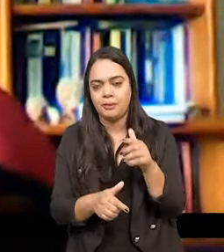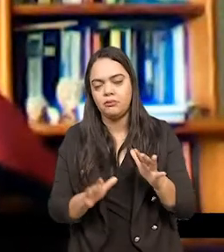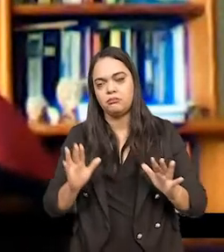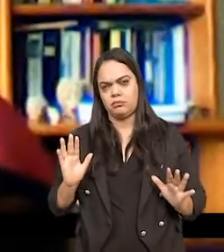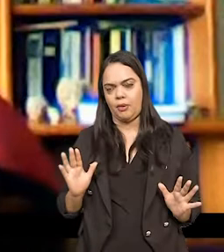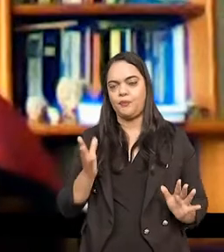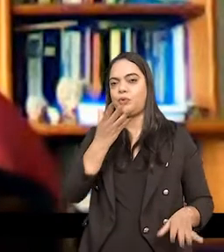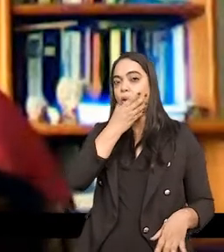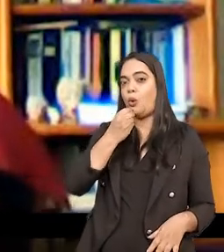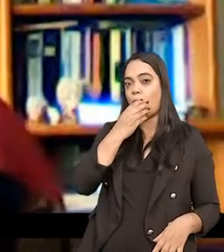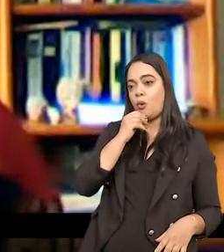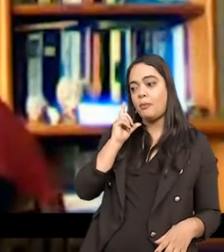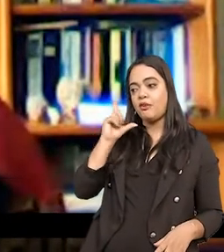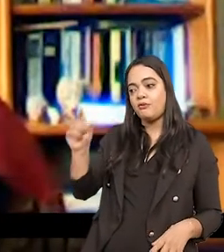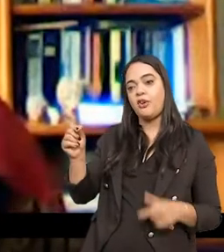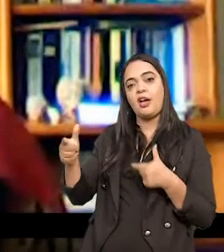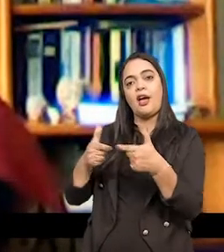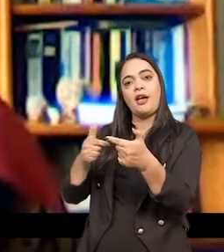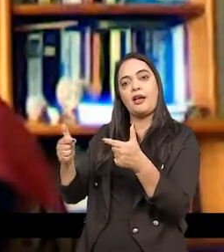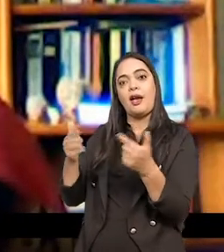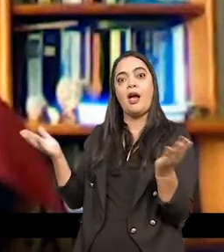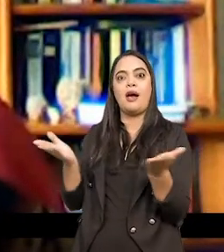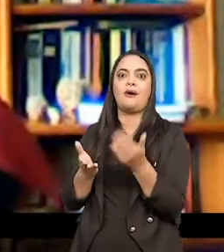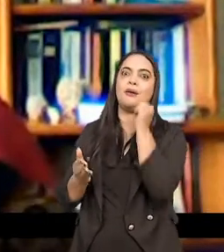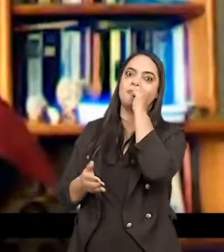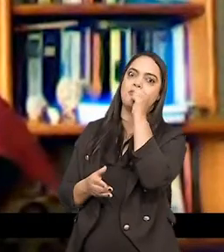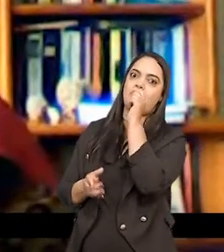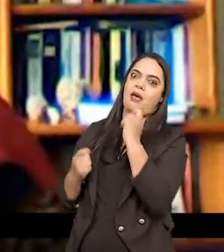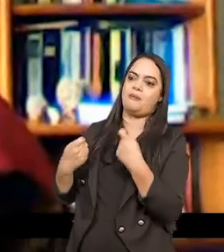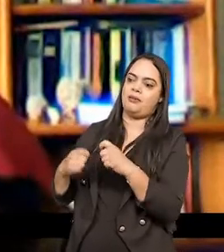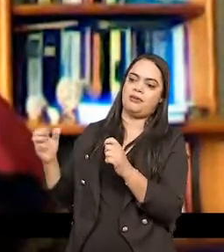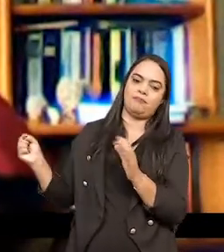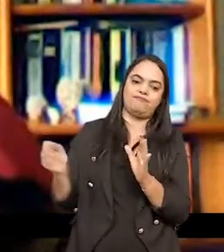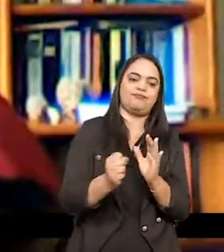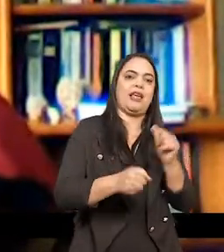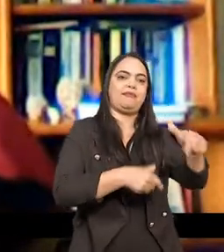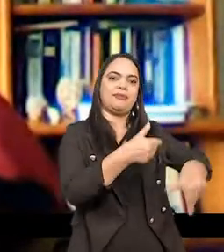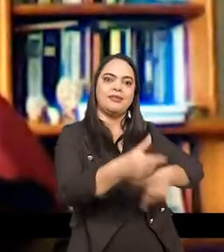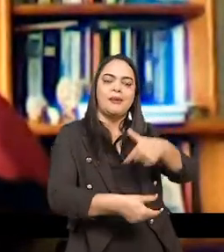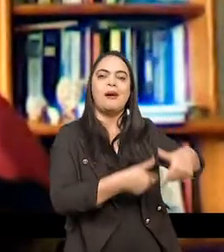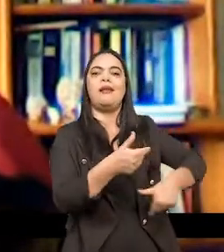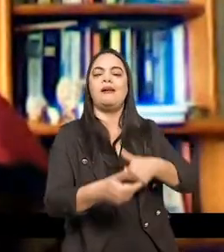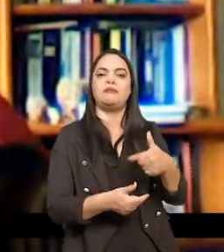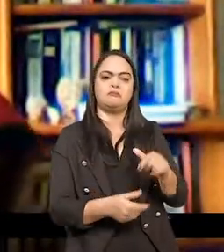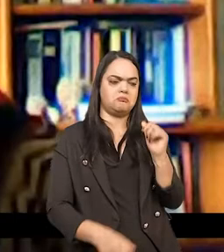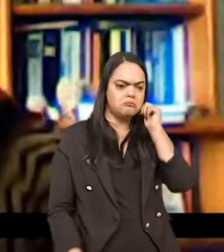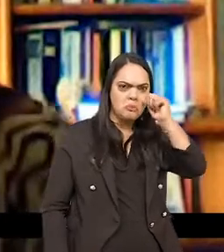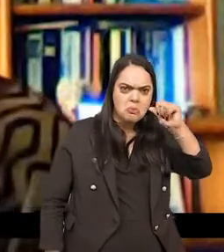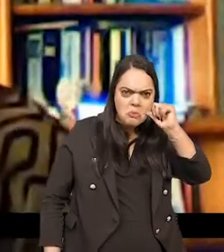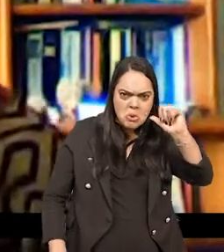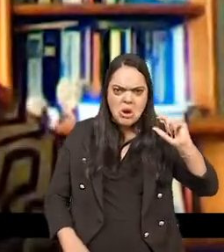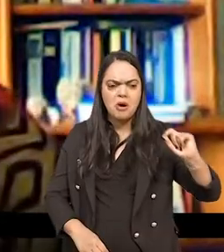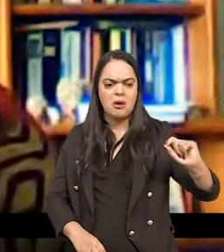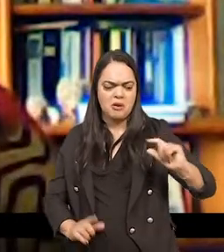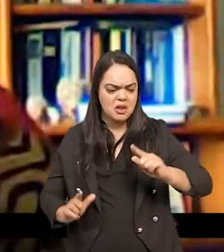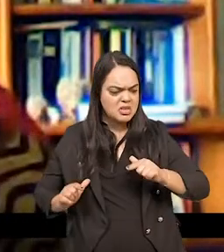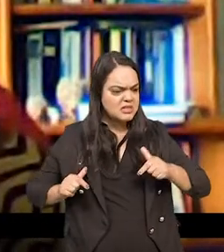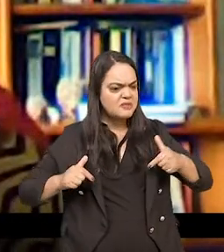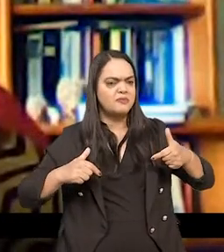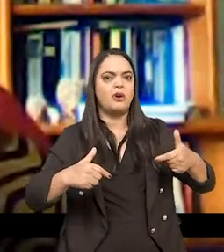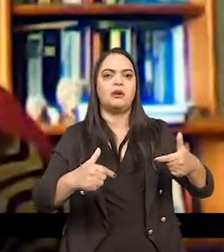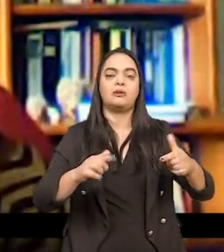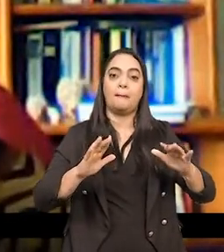homens têm que sair, as mulheres são chamadas para trabalhar, para tocar os países. E essas mulheres vão. Mas até elas